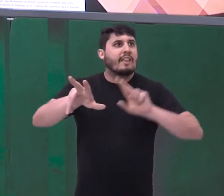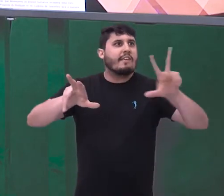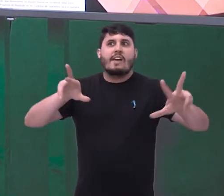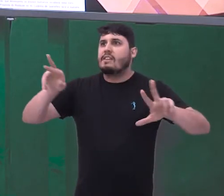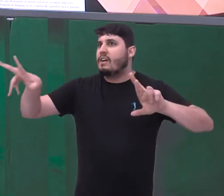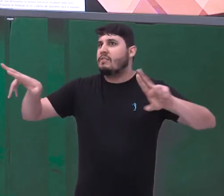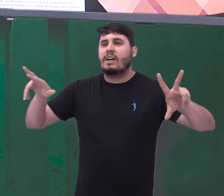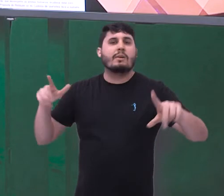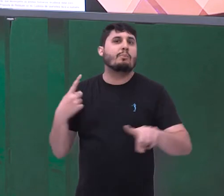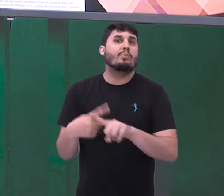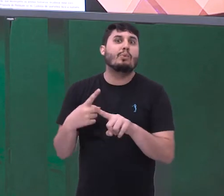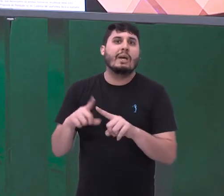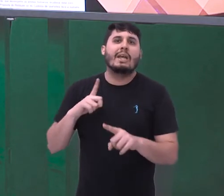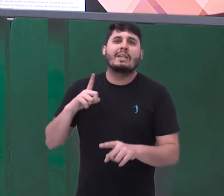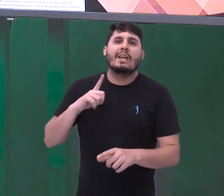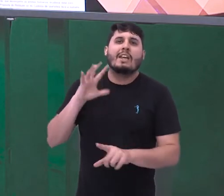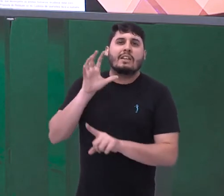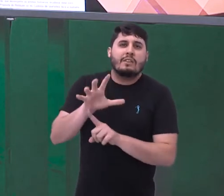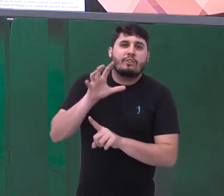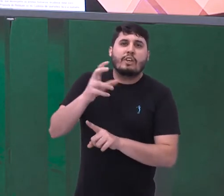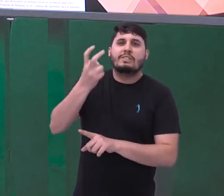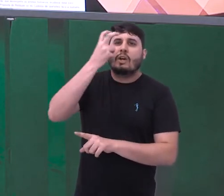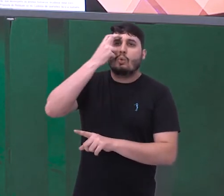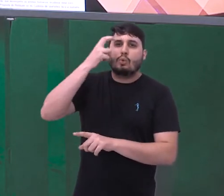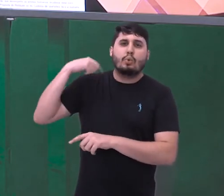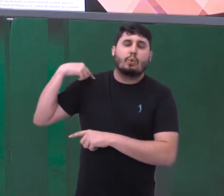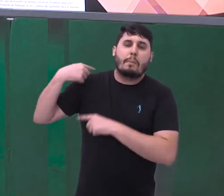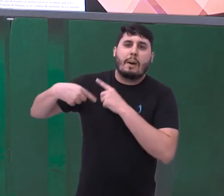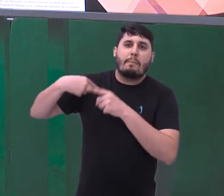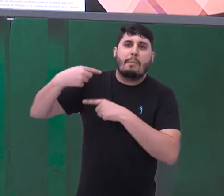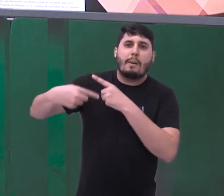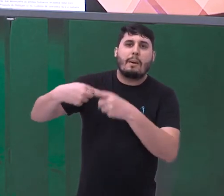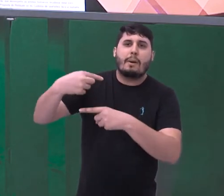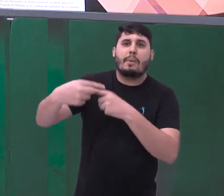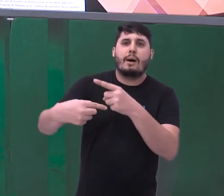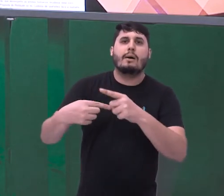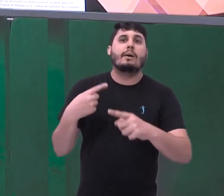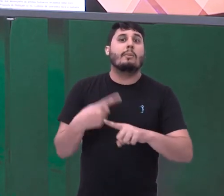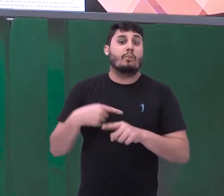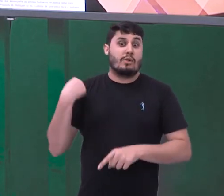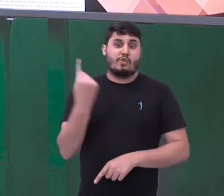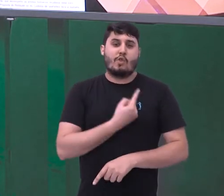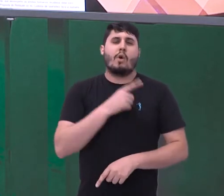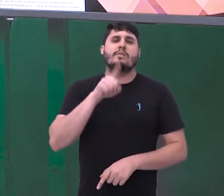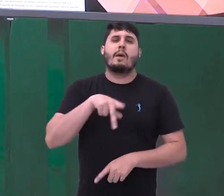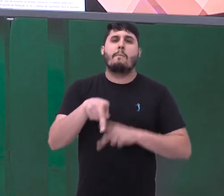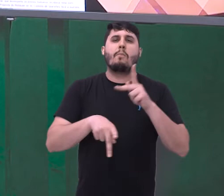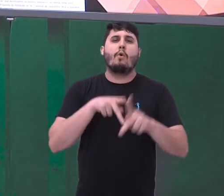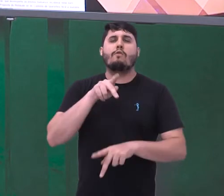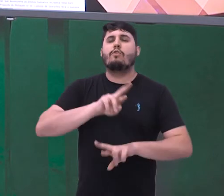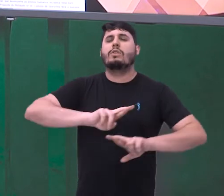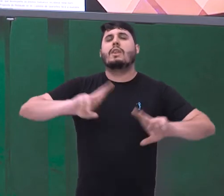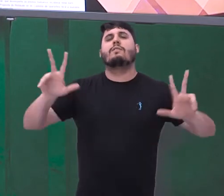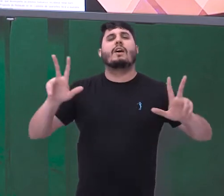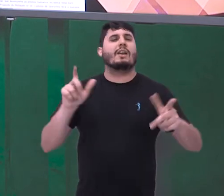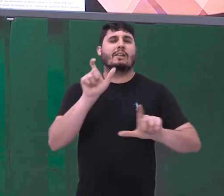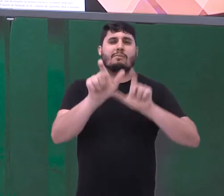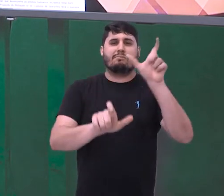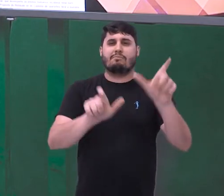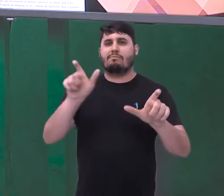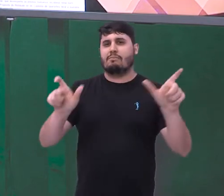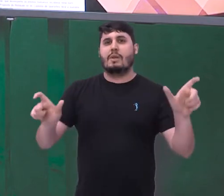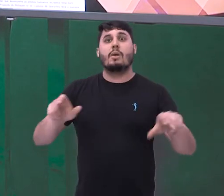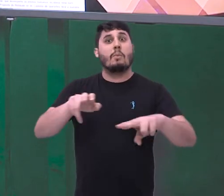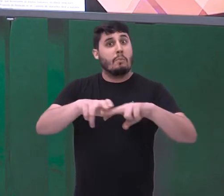fruto disso aqui. Dessa miscigenação que se deu aqui. Esse povo lindo. Somos diferentes um do outro.